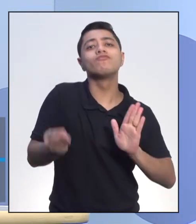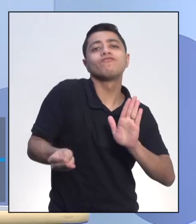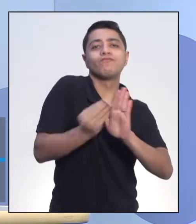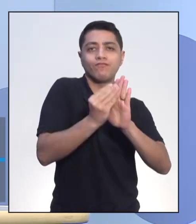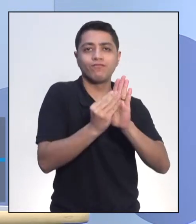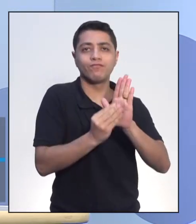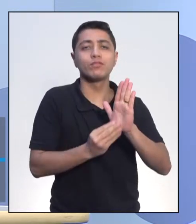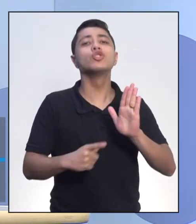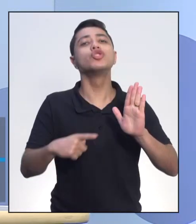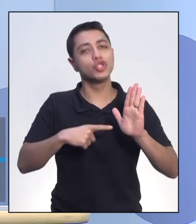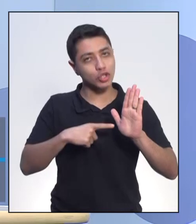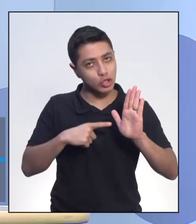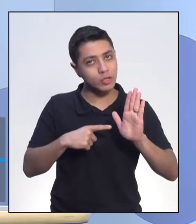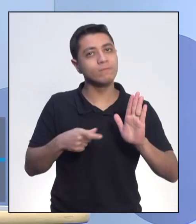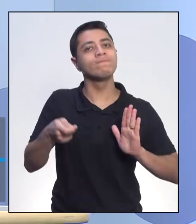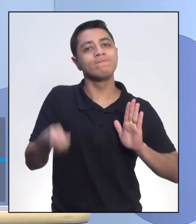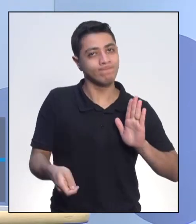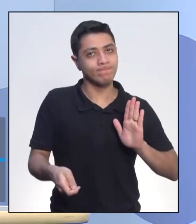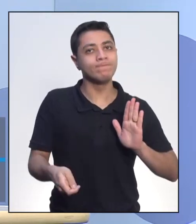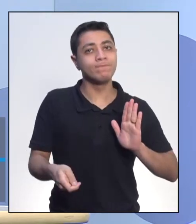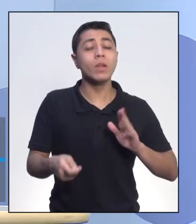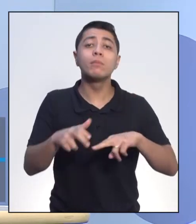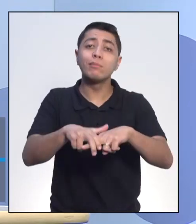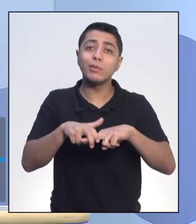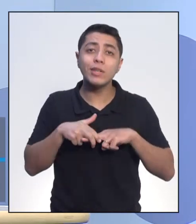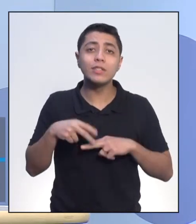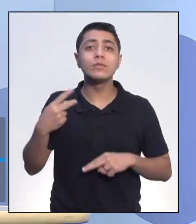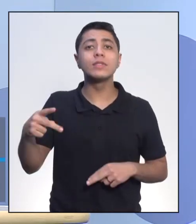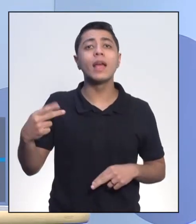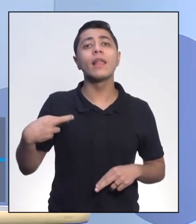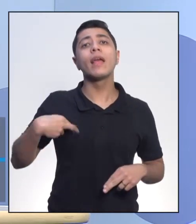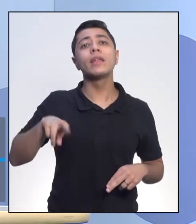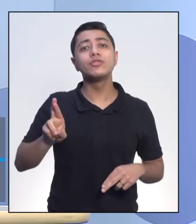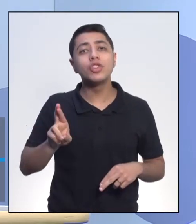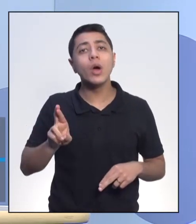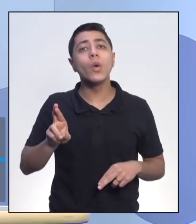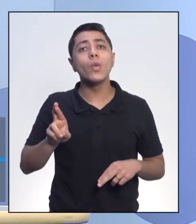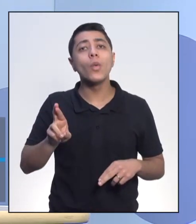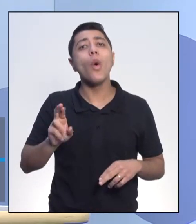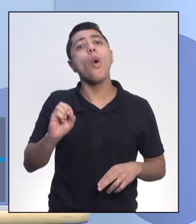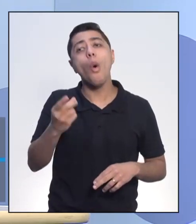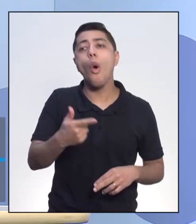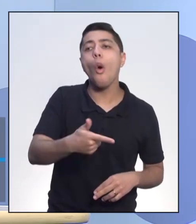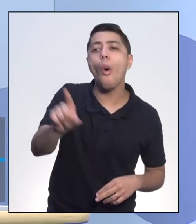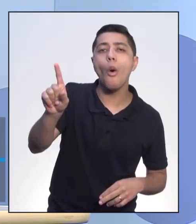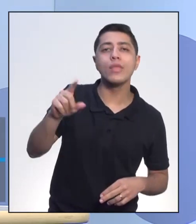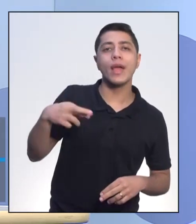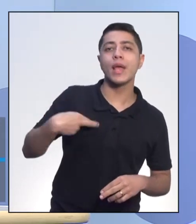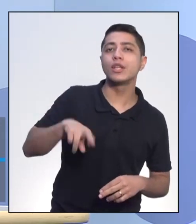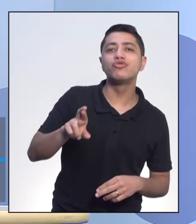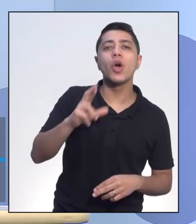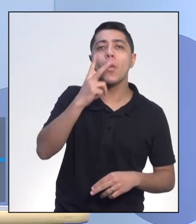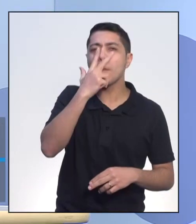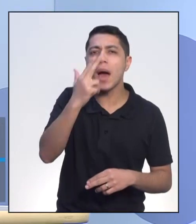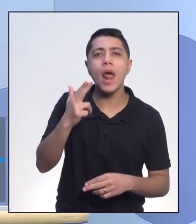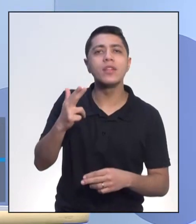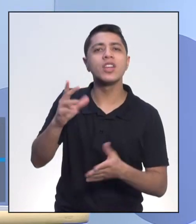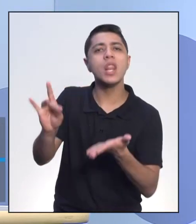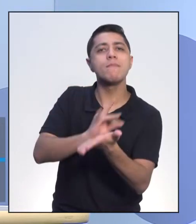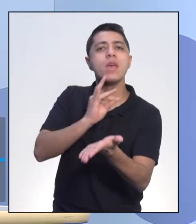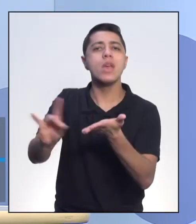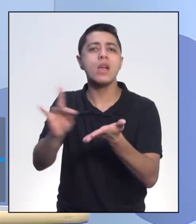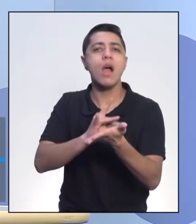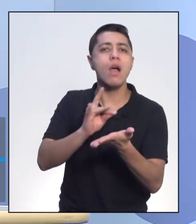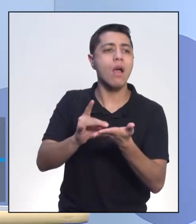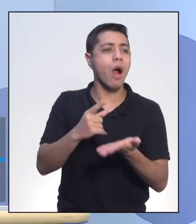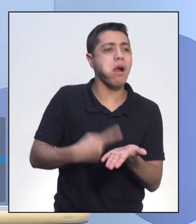da religião, às vezes da imposição da religião, do combate a uma religião que se considera inimiga, entre aspas, é